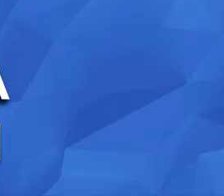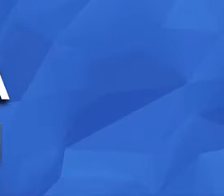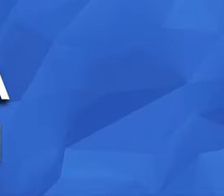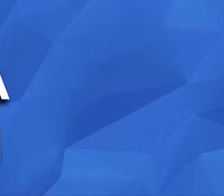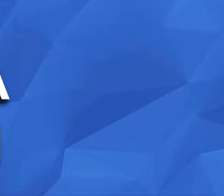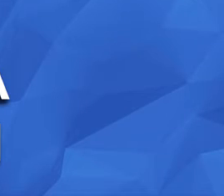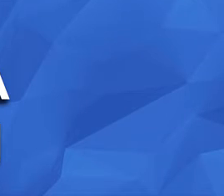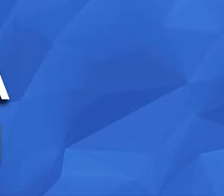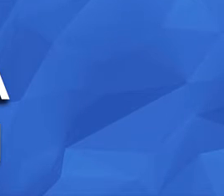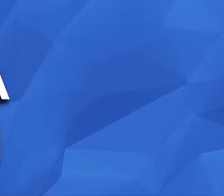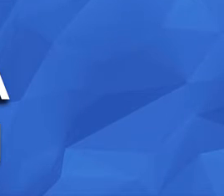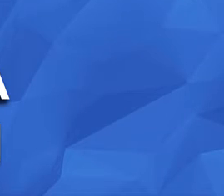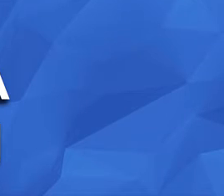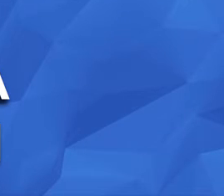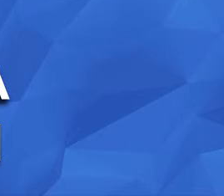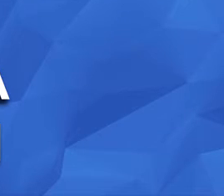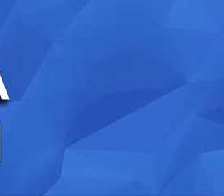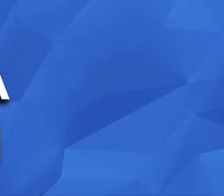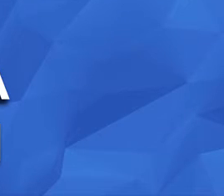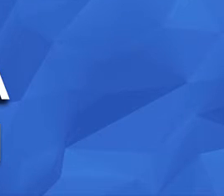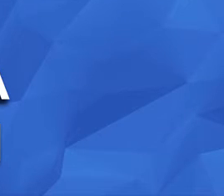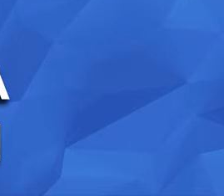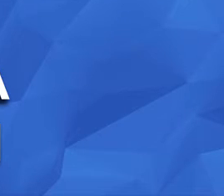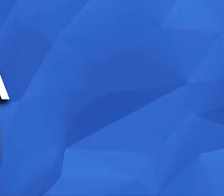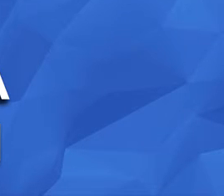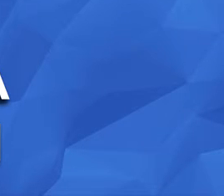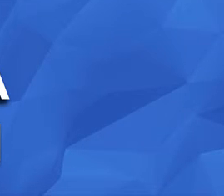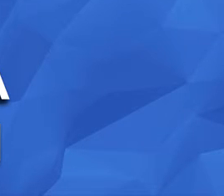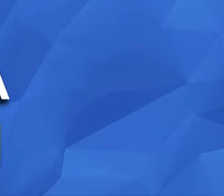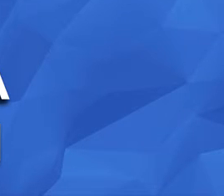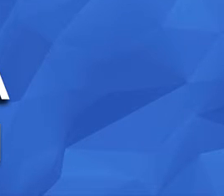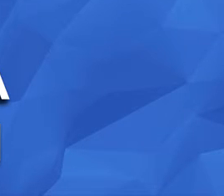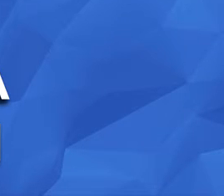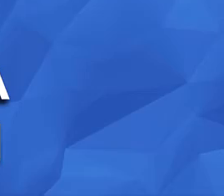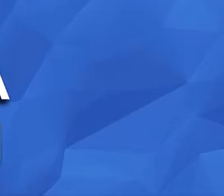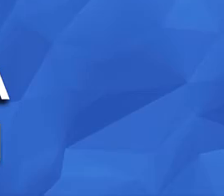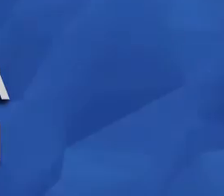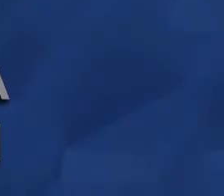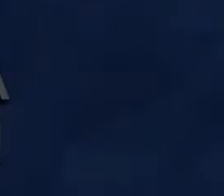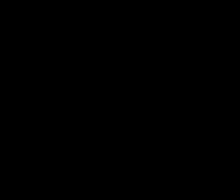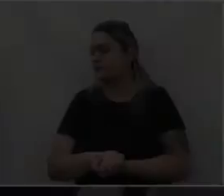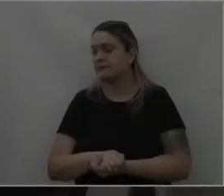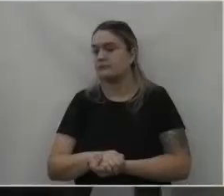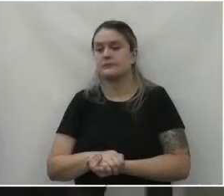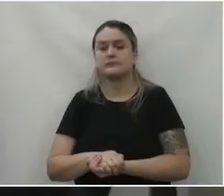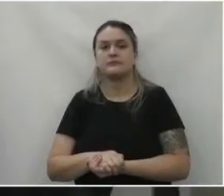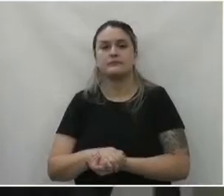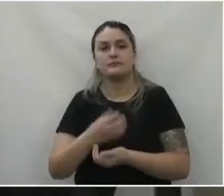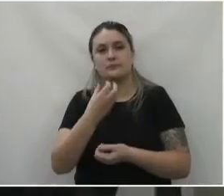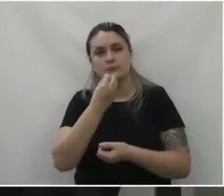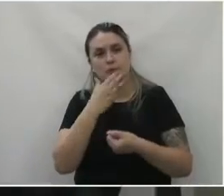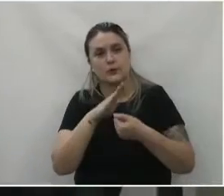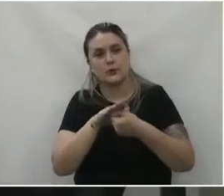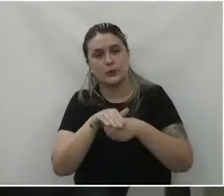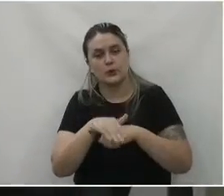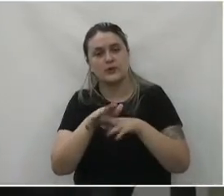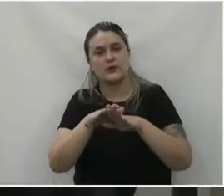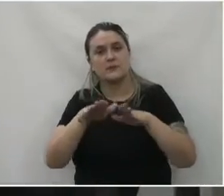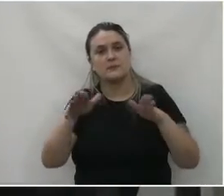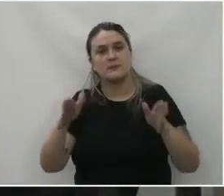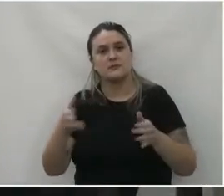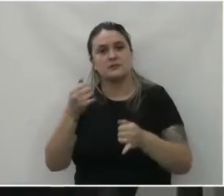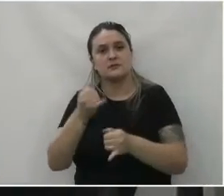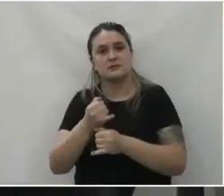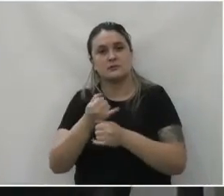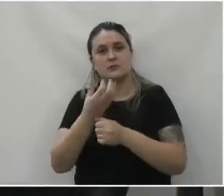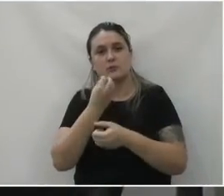E aí E aí Oi boa noite mesa diretora